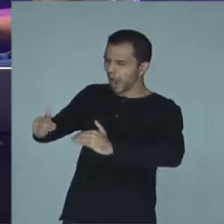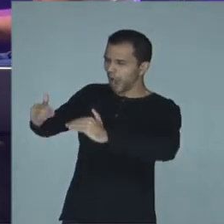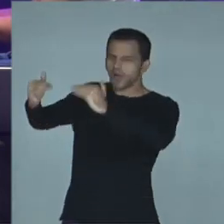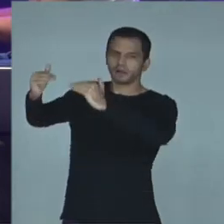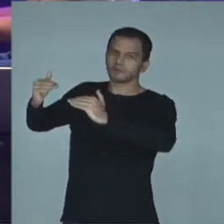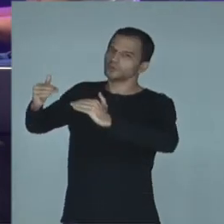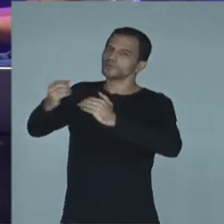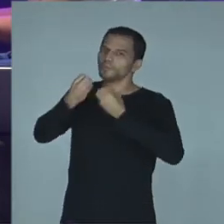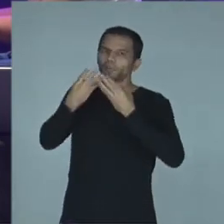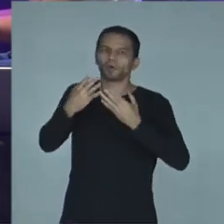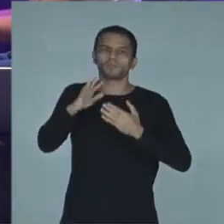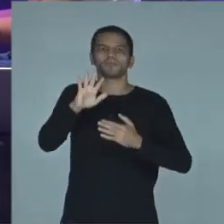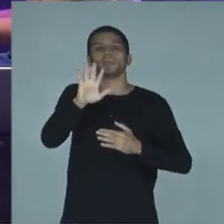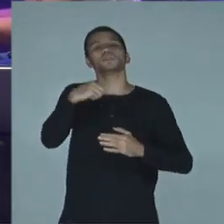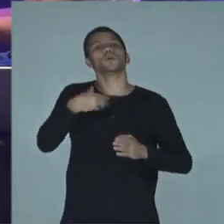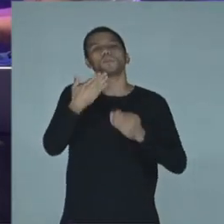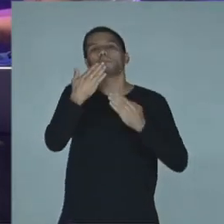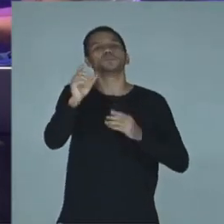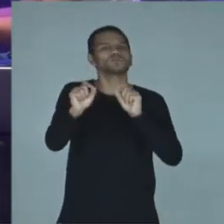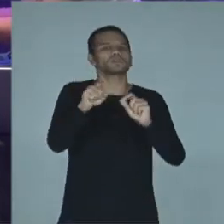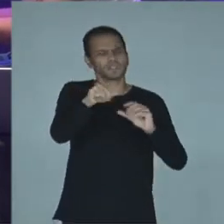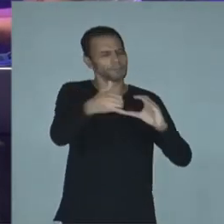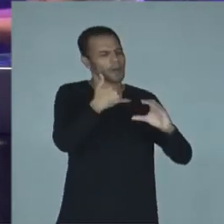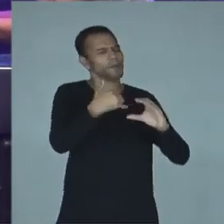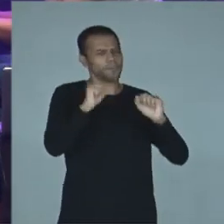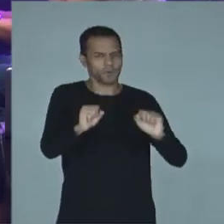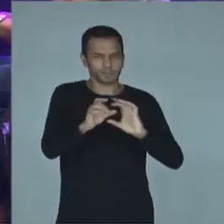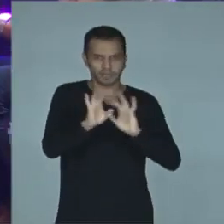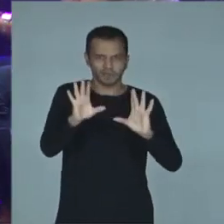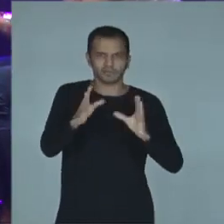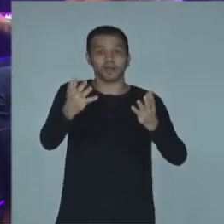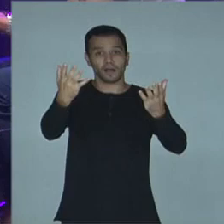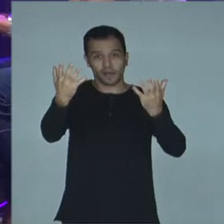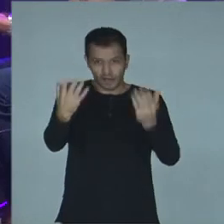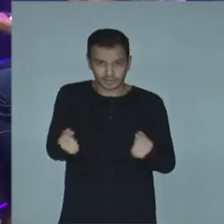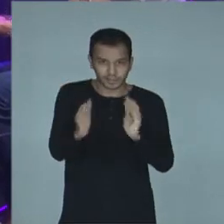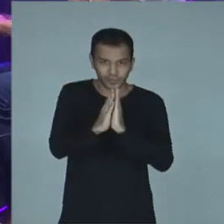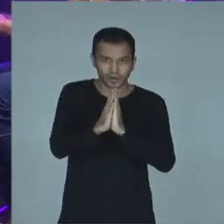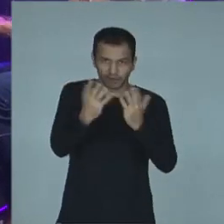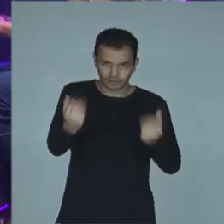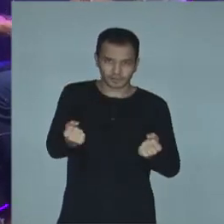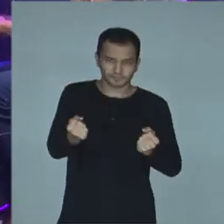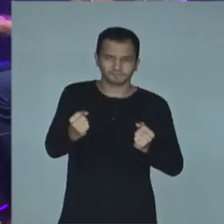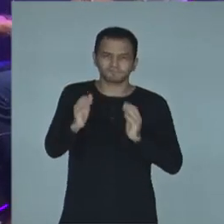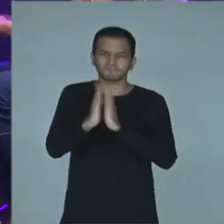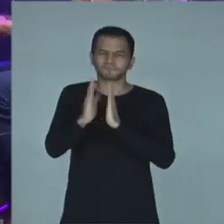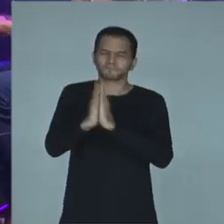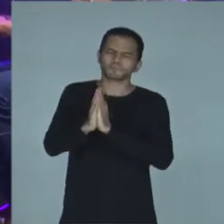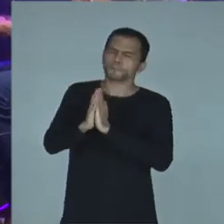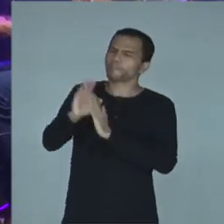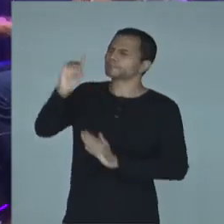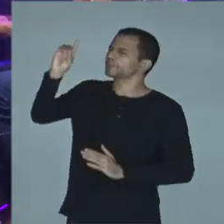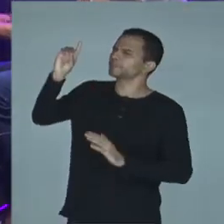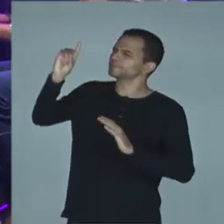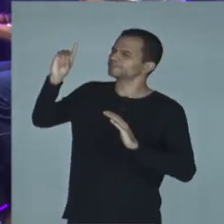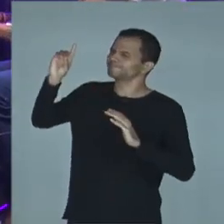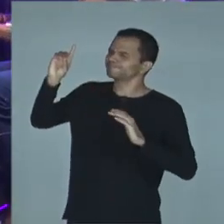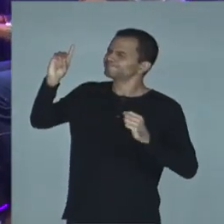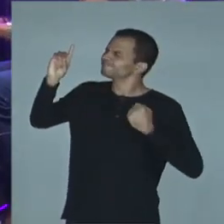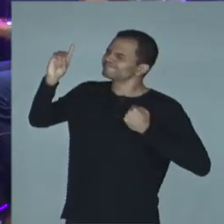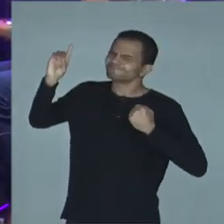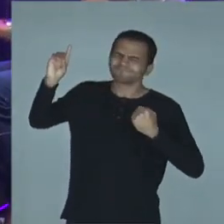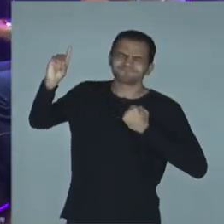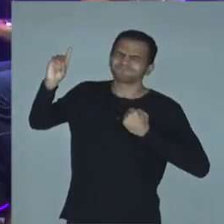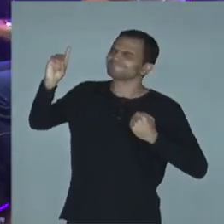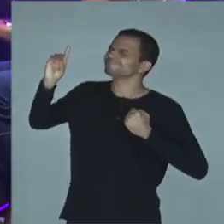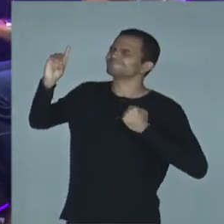no WhatsApp eu queria olhar para a sua vida agora vamos orar Santo grandioso Deus muito obrigado por tudo